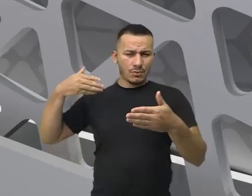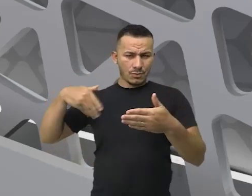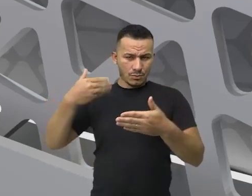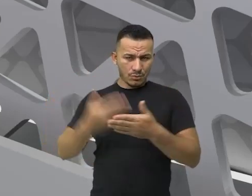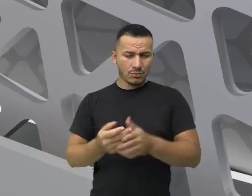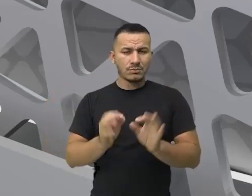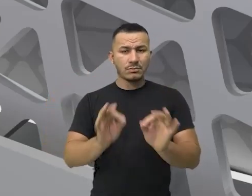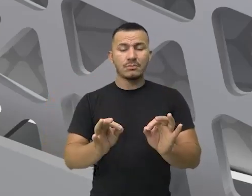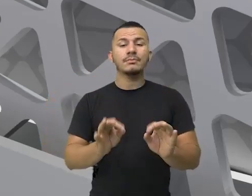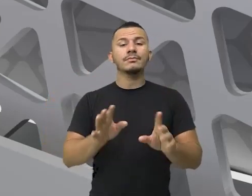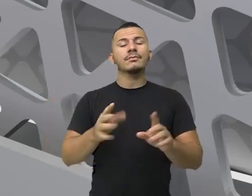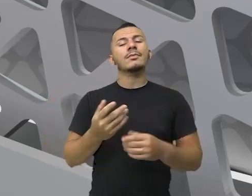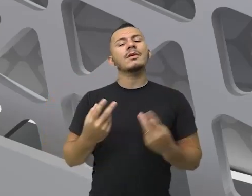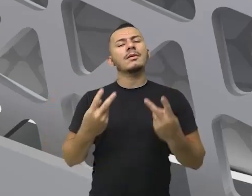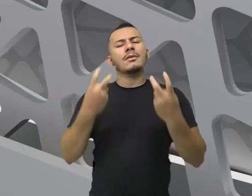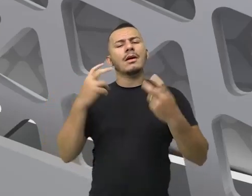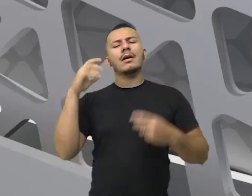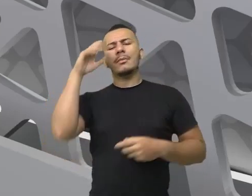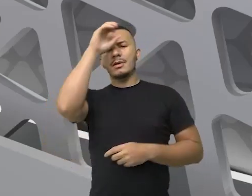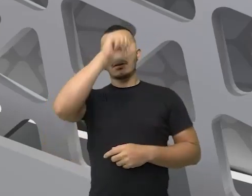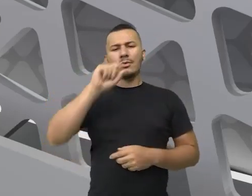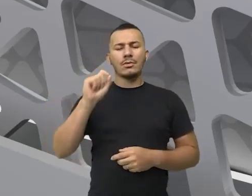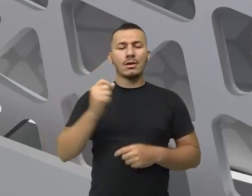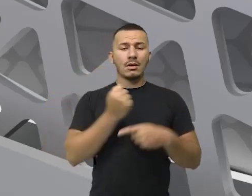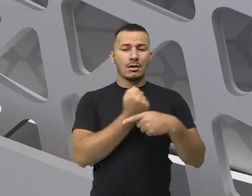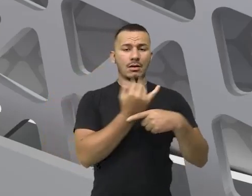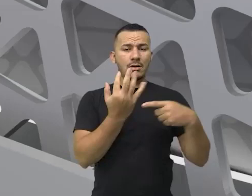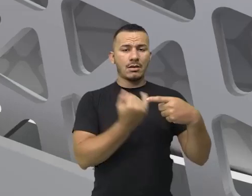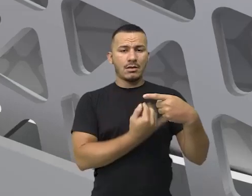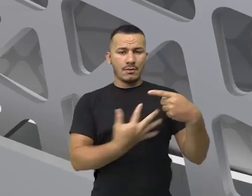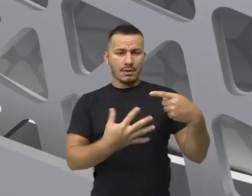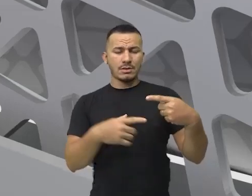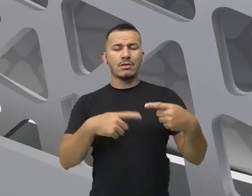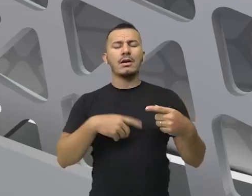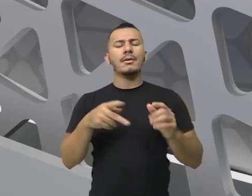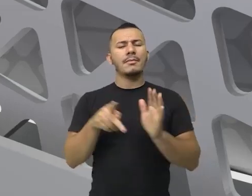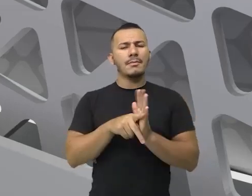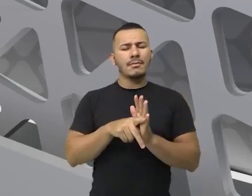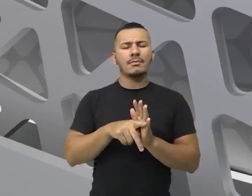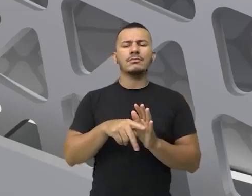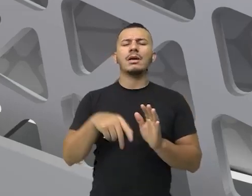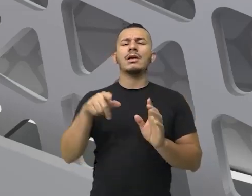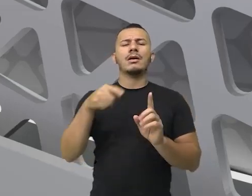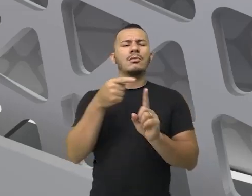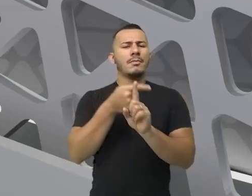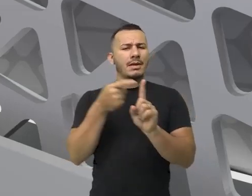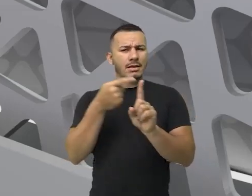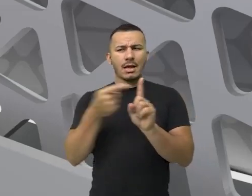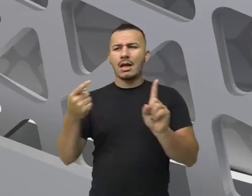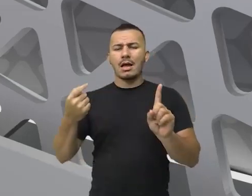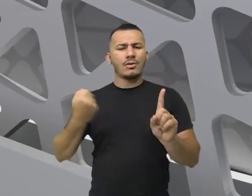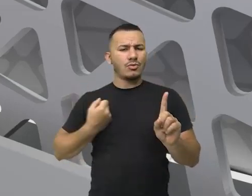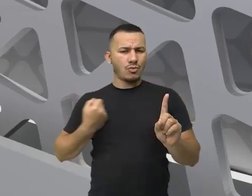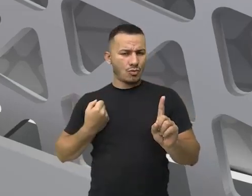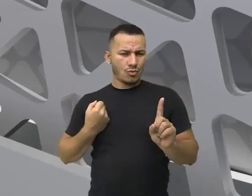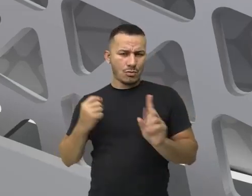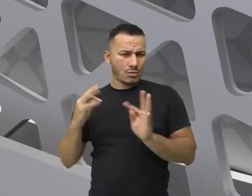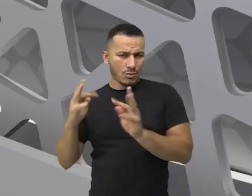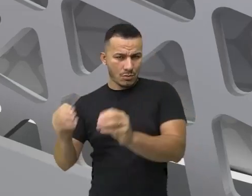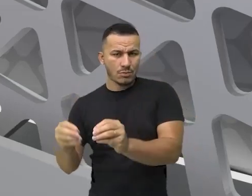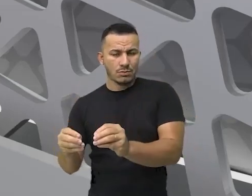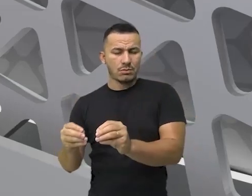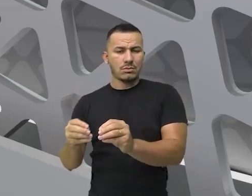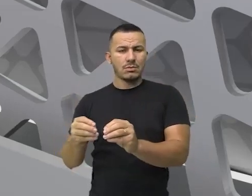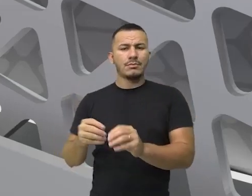e vocês viram que fração, ela é, na verdade, uma parte de um todo, né? Ao longo da vida acadêmica de